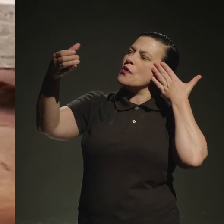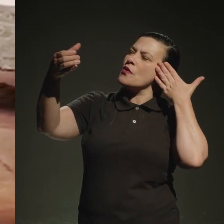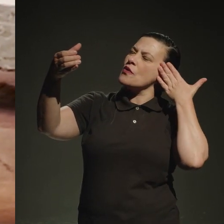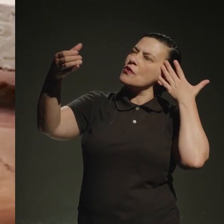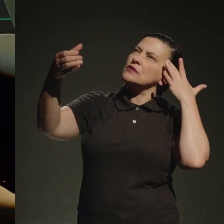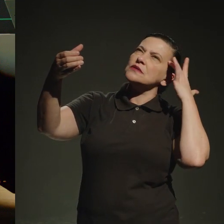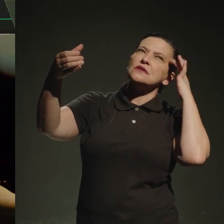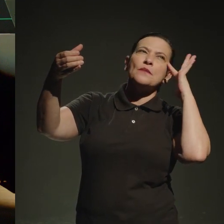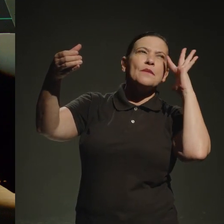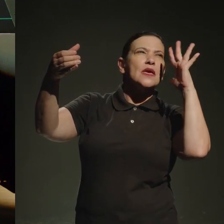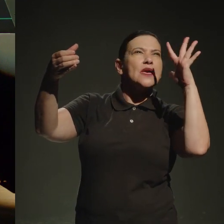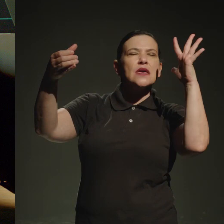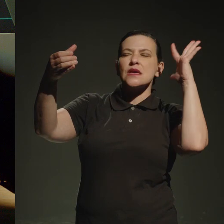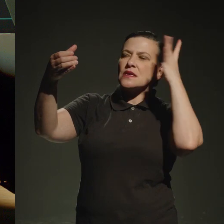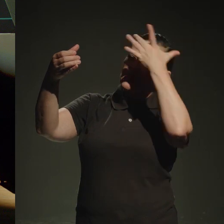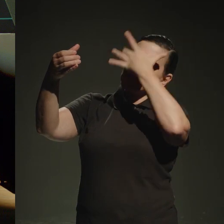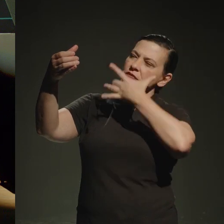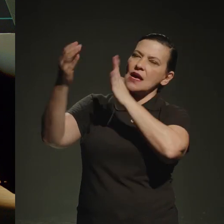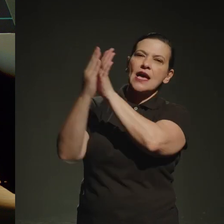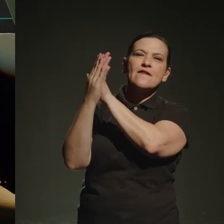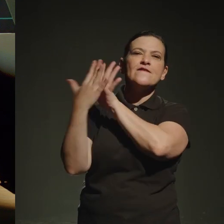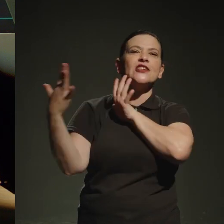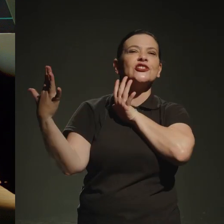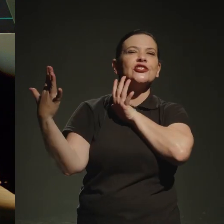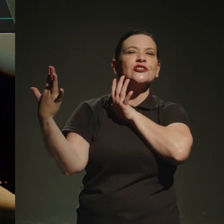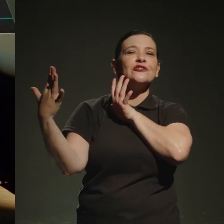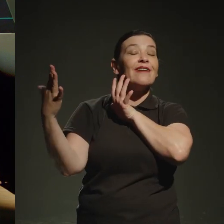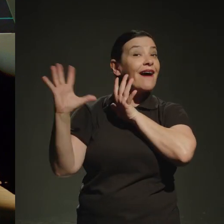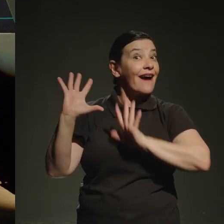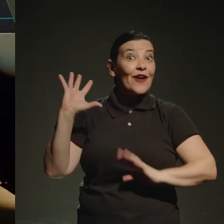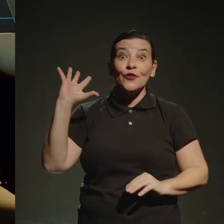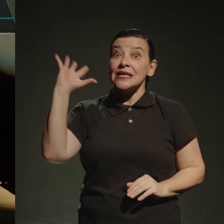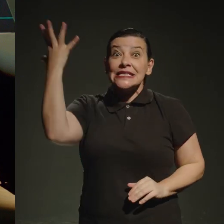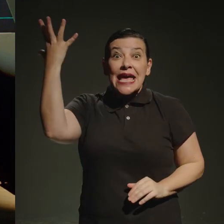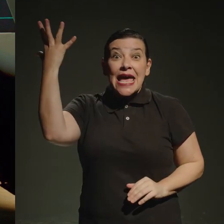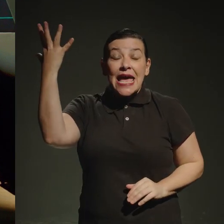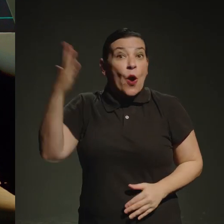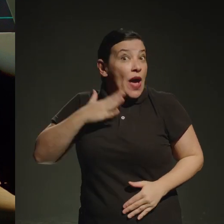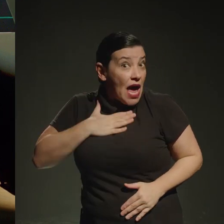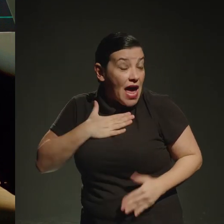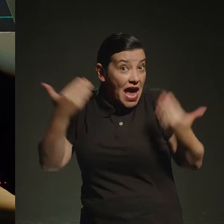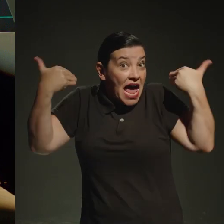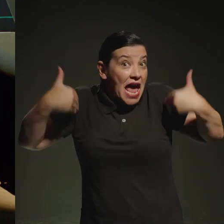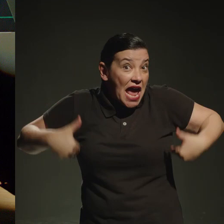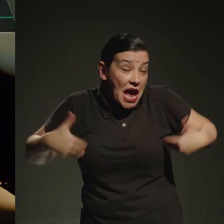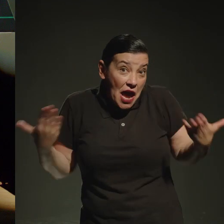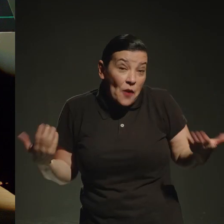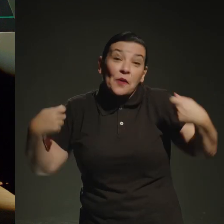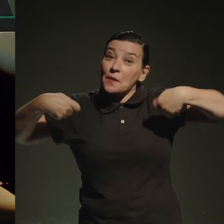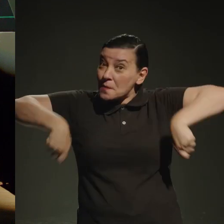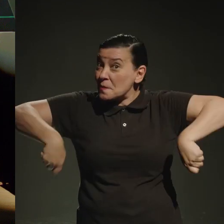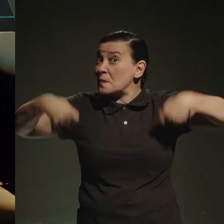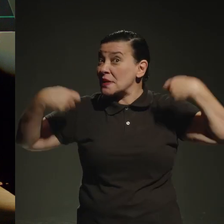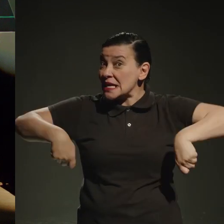Eu? Claro, tem que ser alguma coisa que eu conheça bem. Eu, então. Faz mais de 60 anos que eu